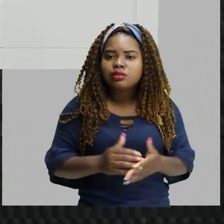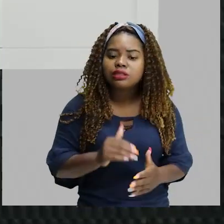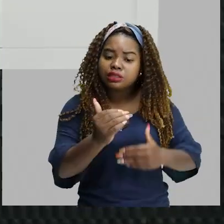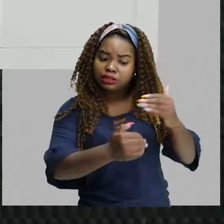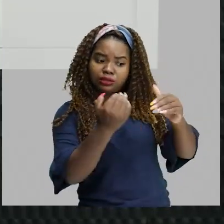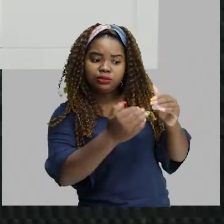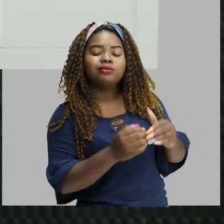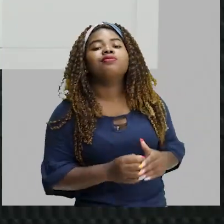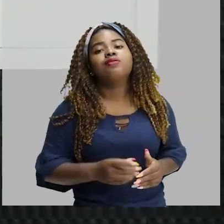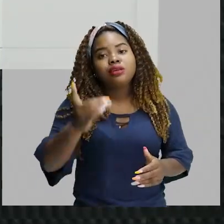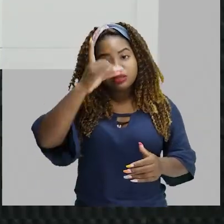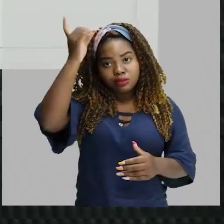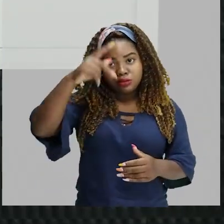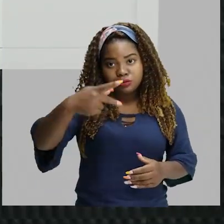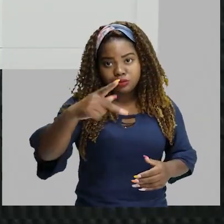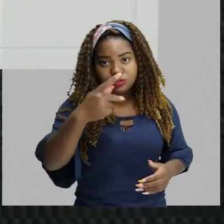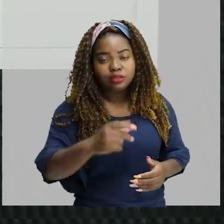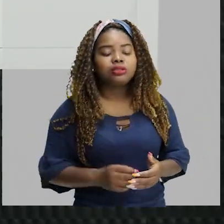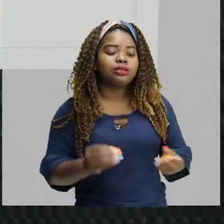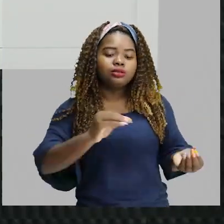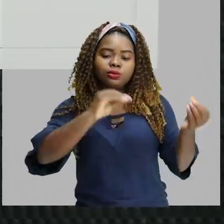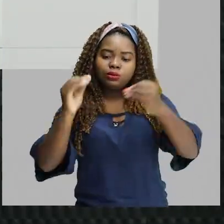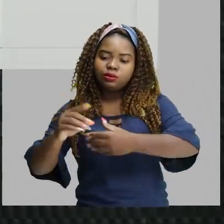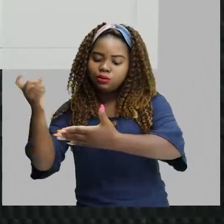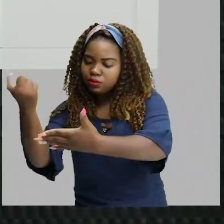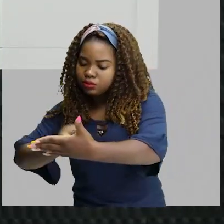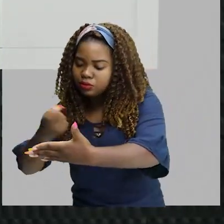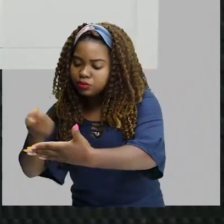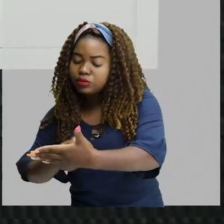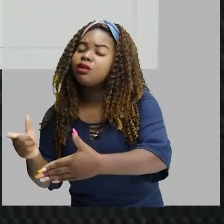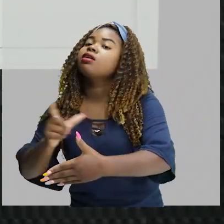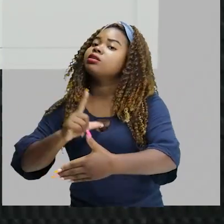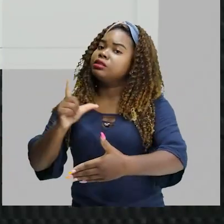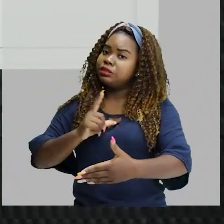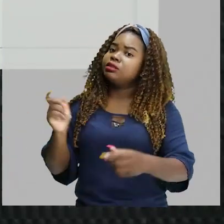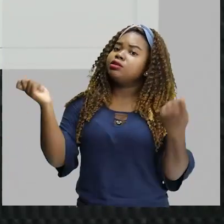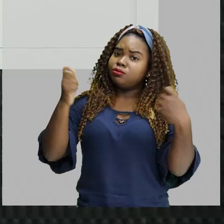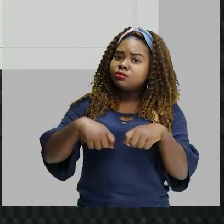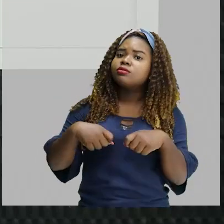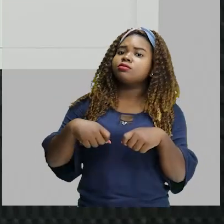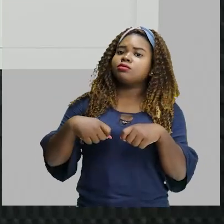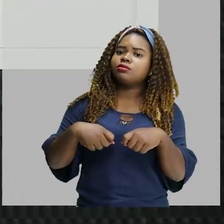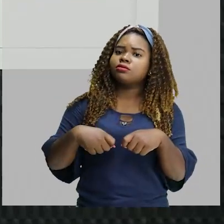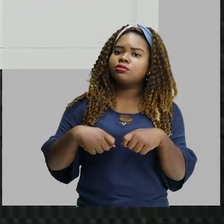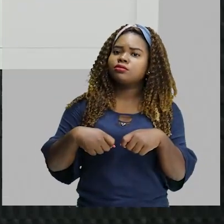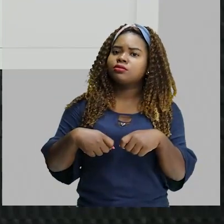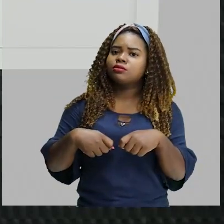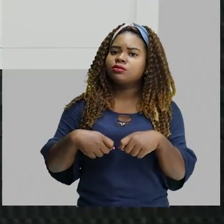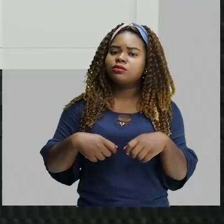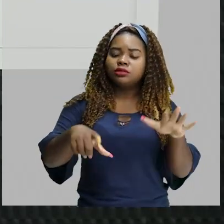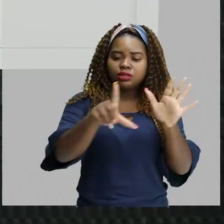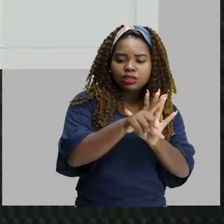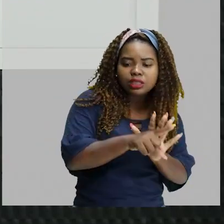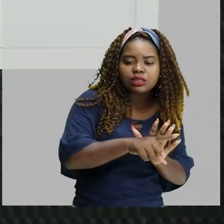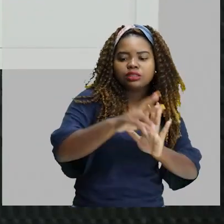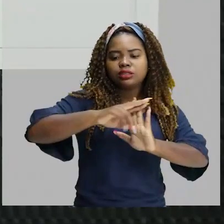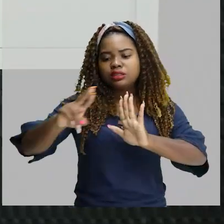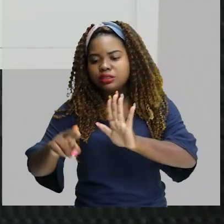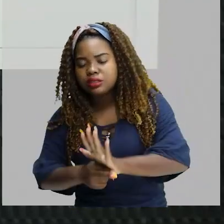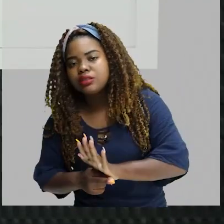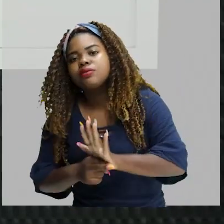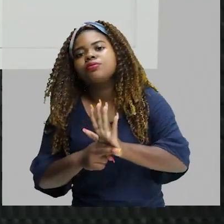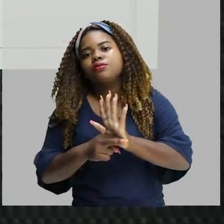você desenvolveu, ou que você escreveu no texto, tem a possibilidade de seguir leis, recomendações ou regras